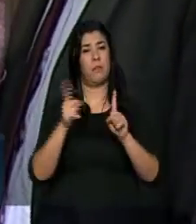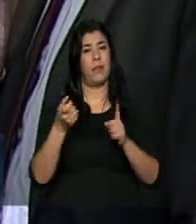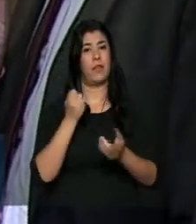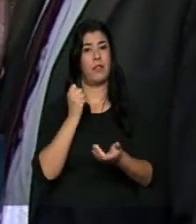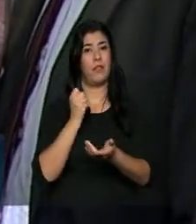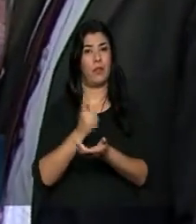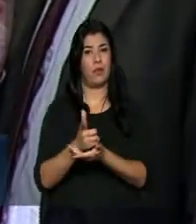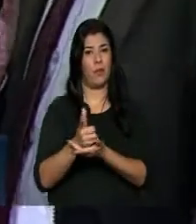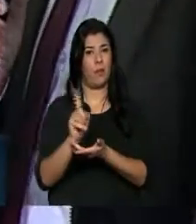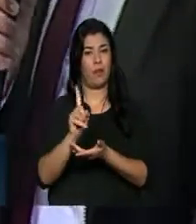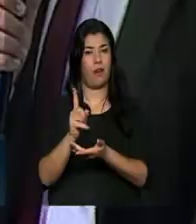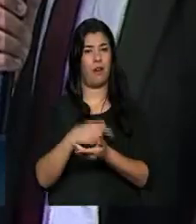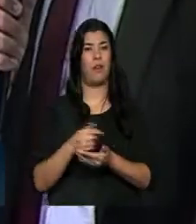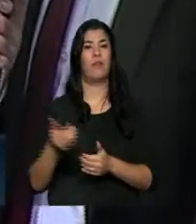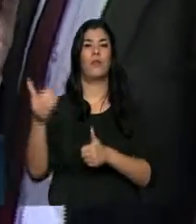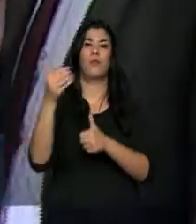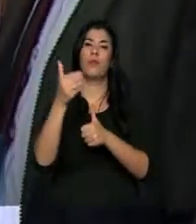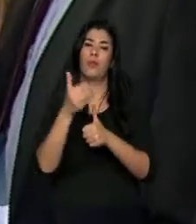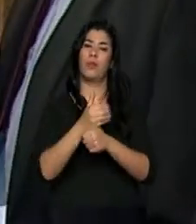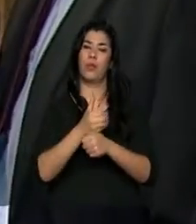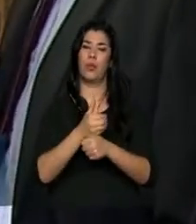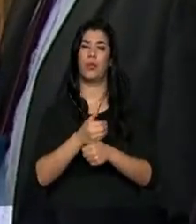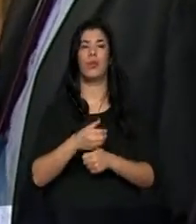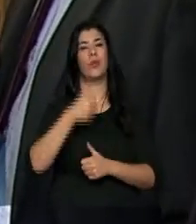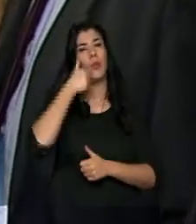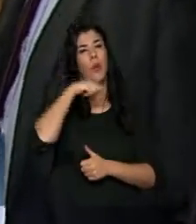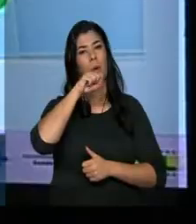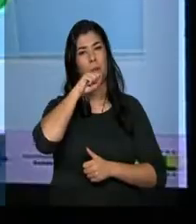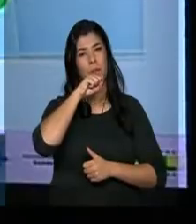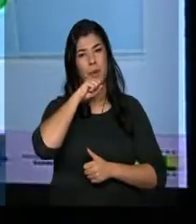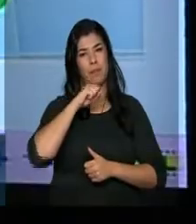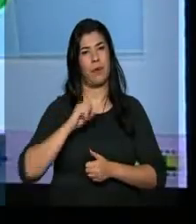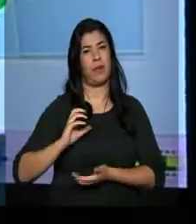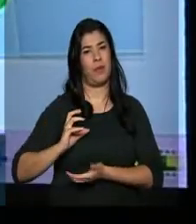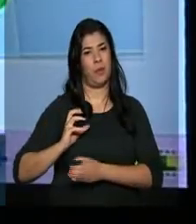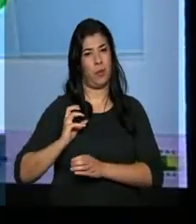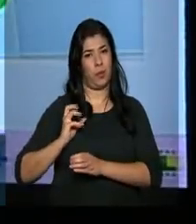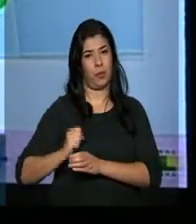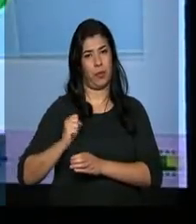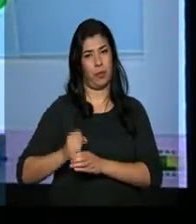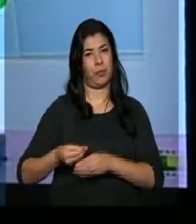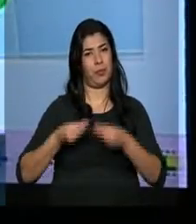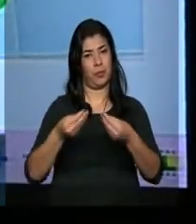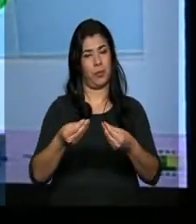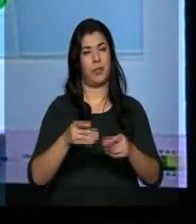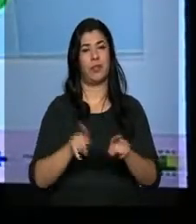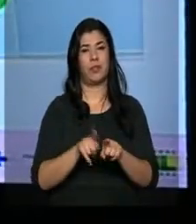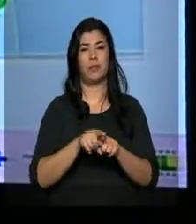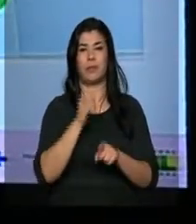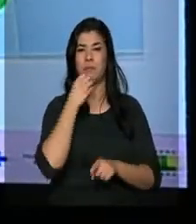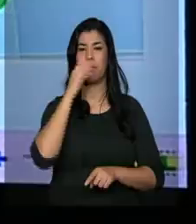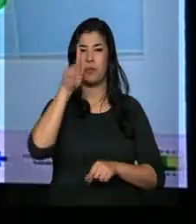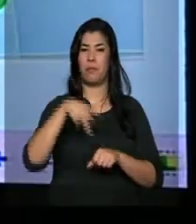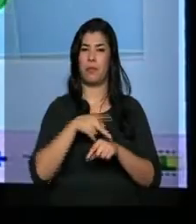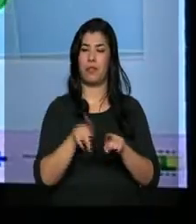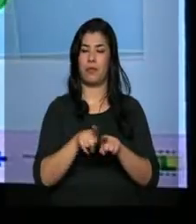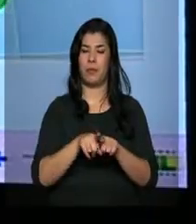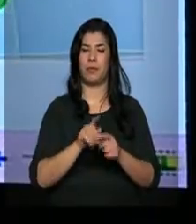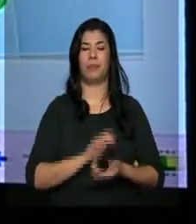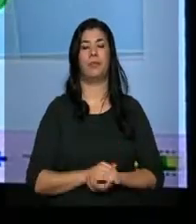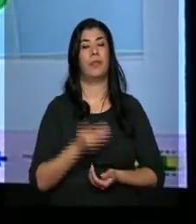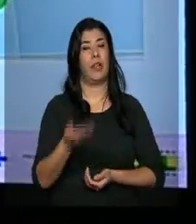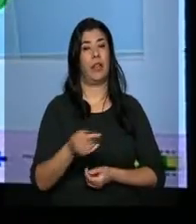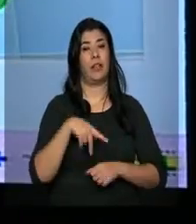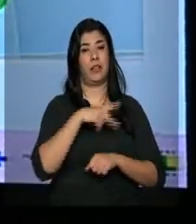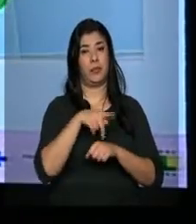leite. Então, é bom para os bebês e é bom para o país. A nossa rede brasileira de bancos de leite, ela não